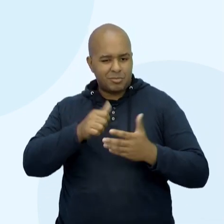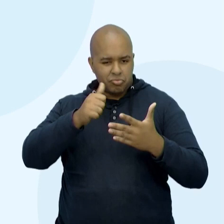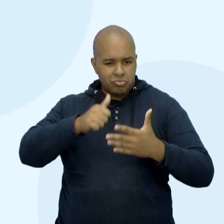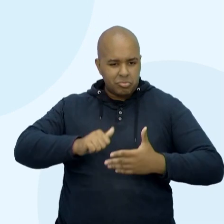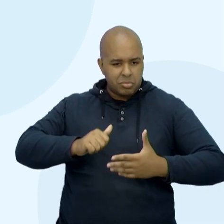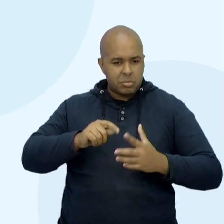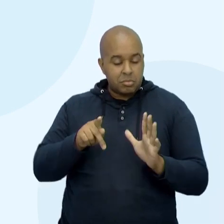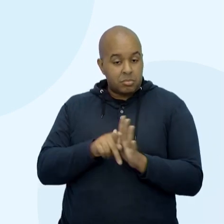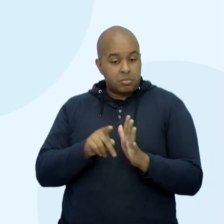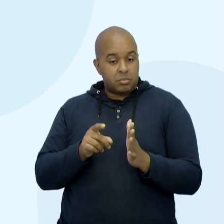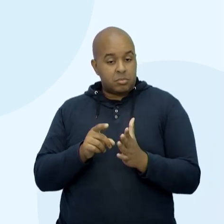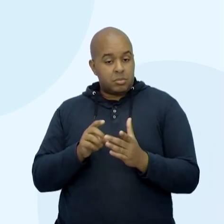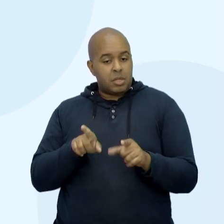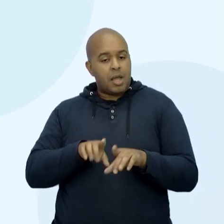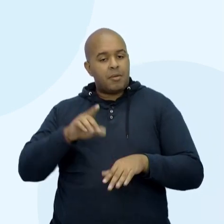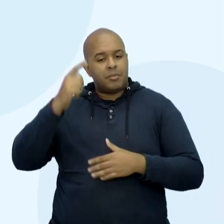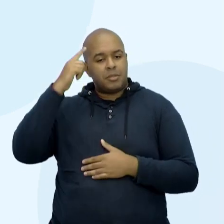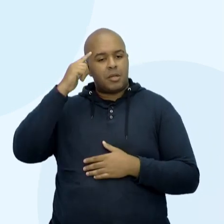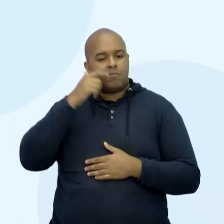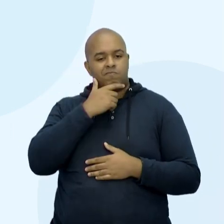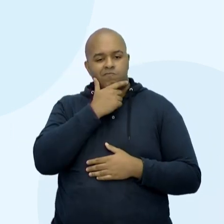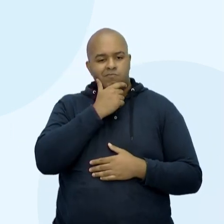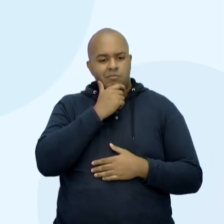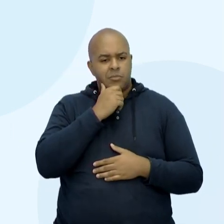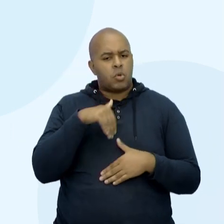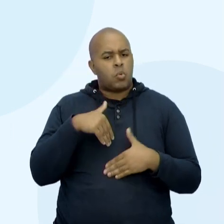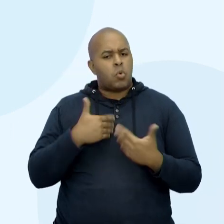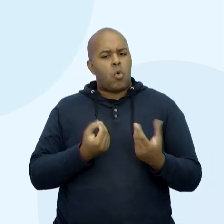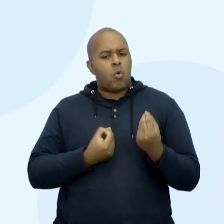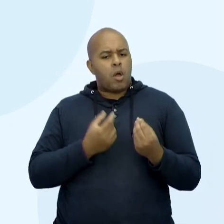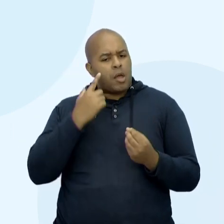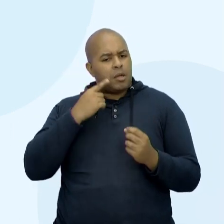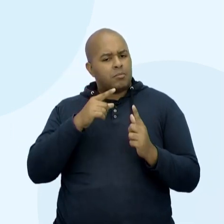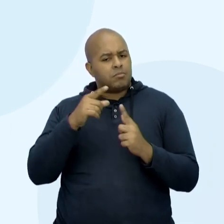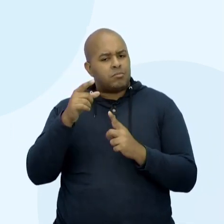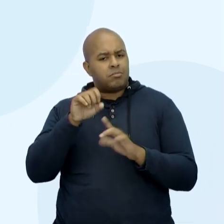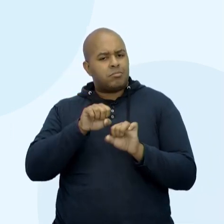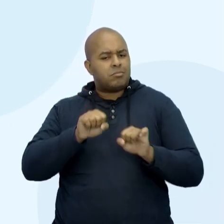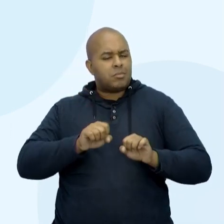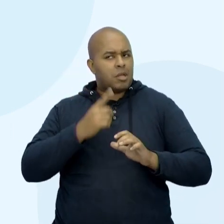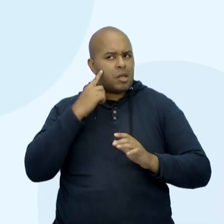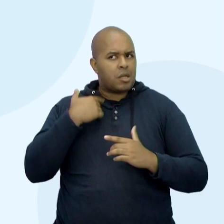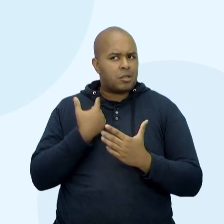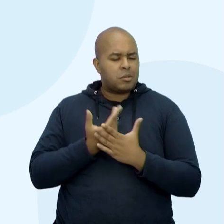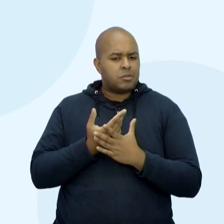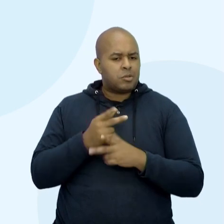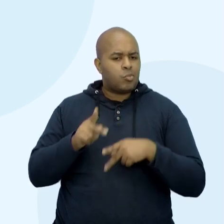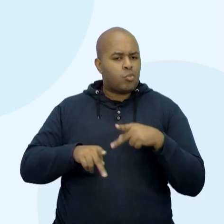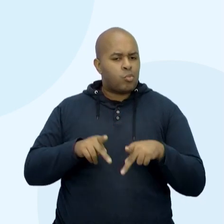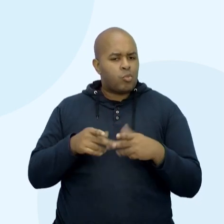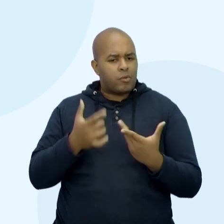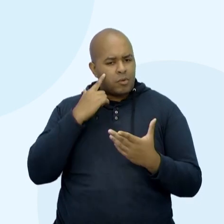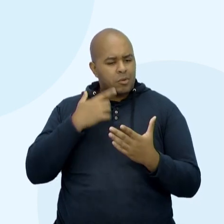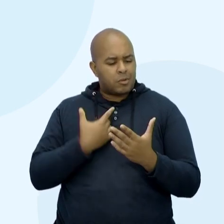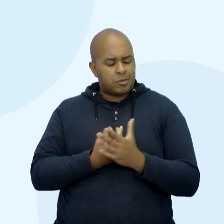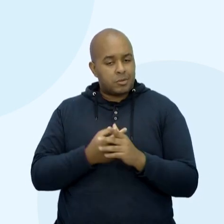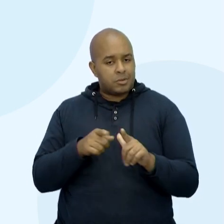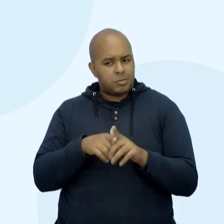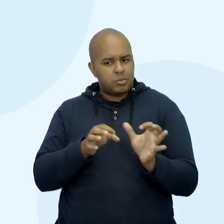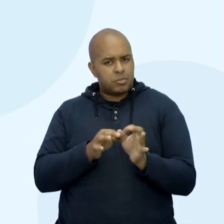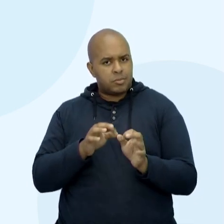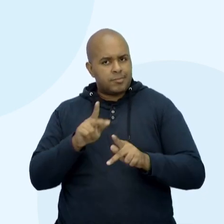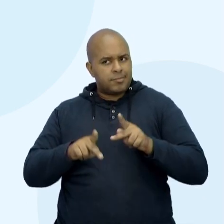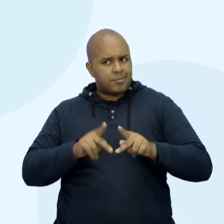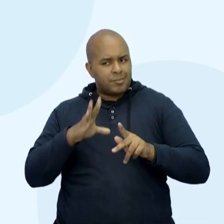desses títulos e pensar, puxa vida, qual é a cara do cinema nacional a nível de público? Tá? E como formar um